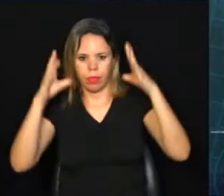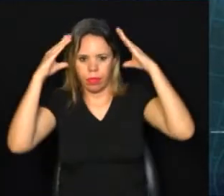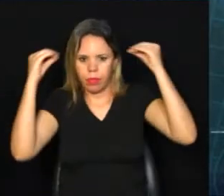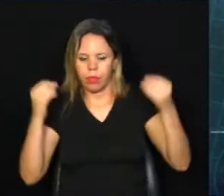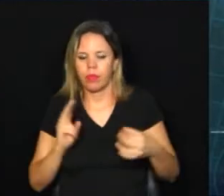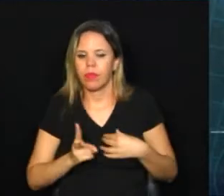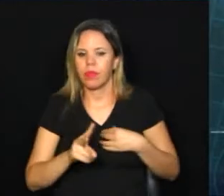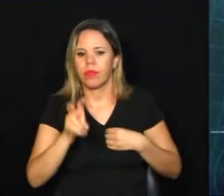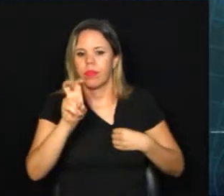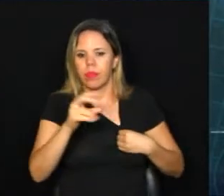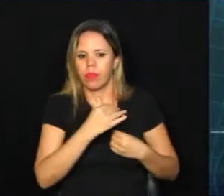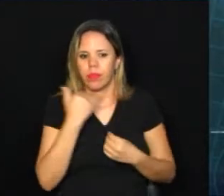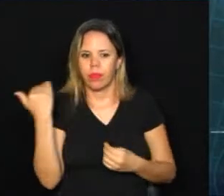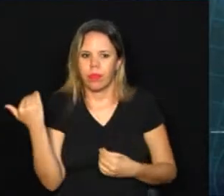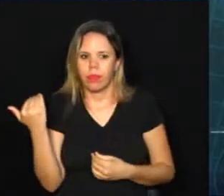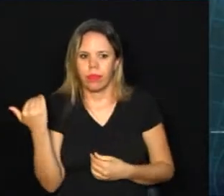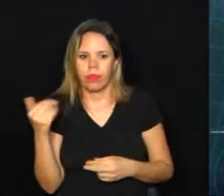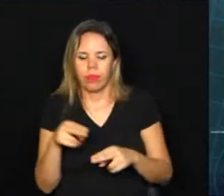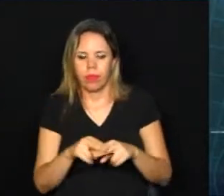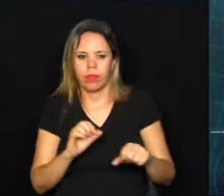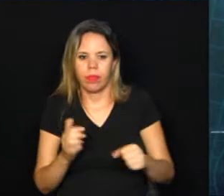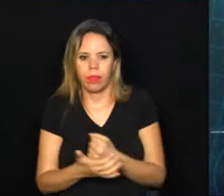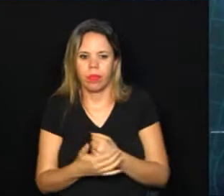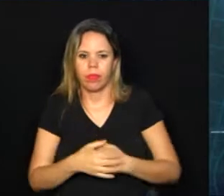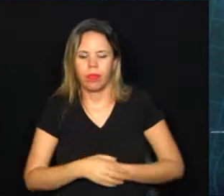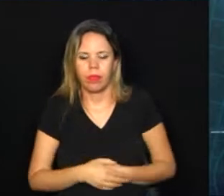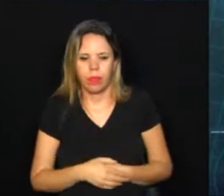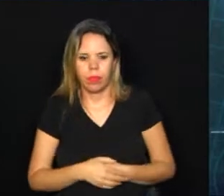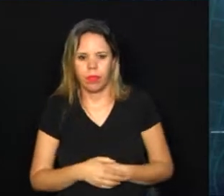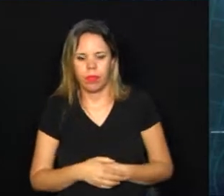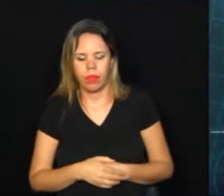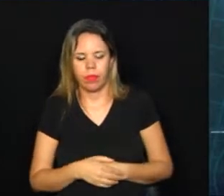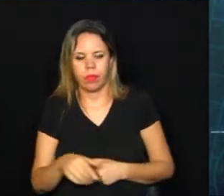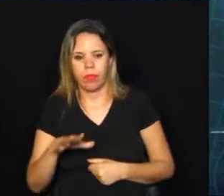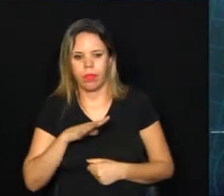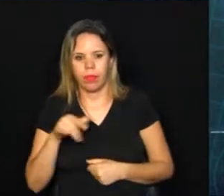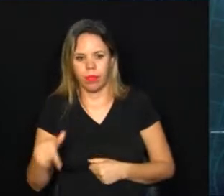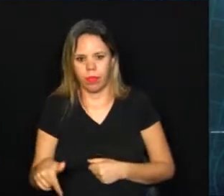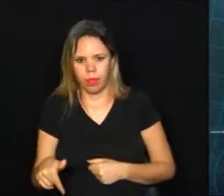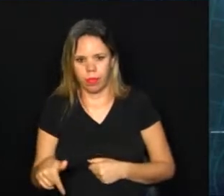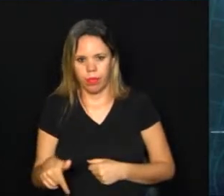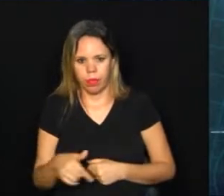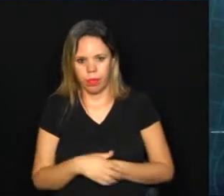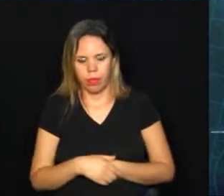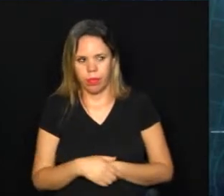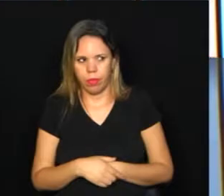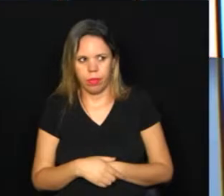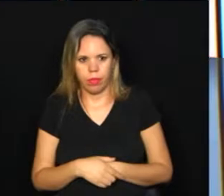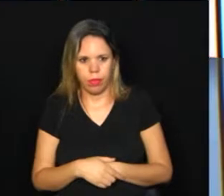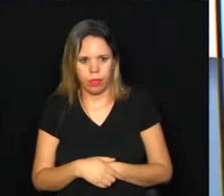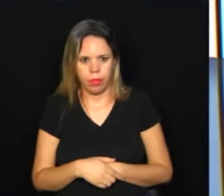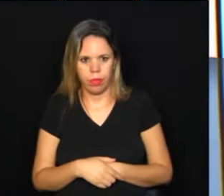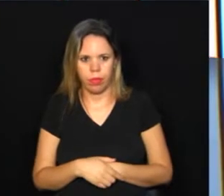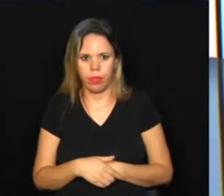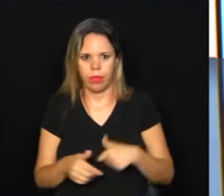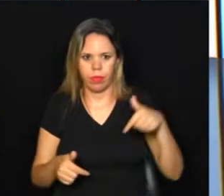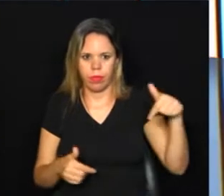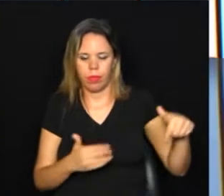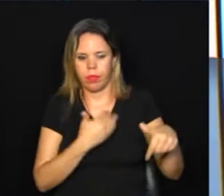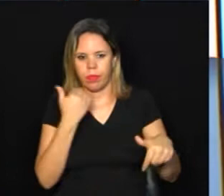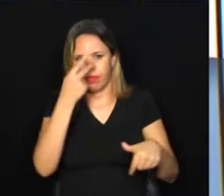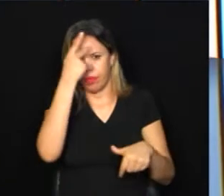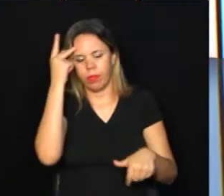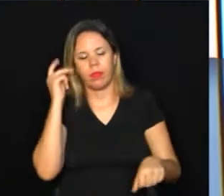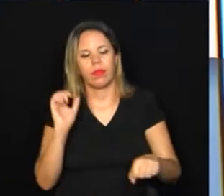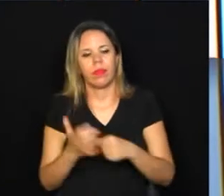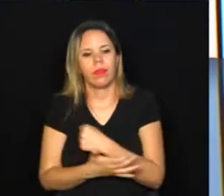permanece com 5 óbitos devido à Covid-19. E aqui na nossa cidade, Gabriel, as 7 vítimas da